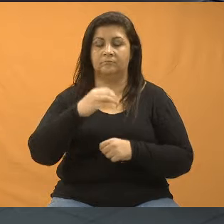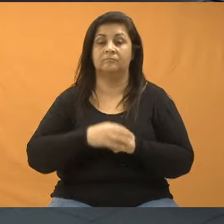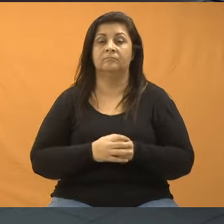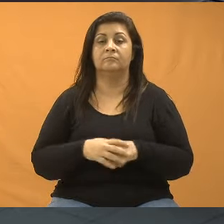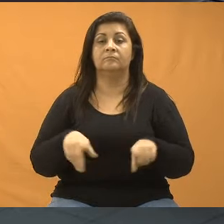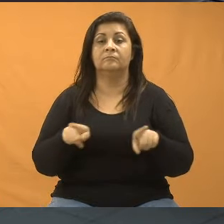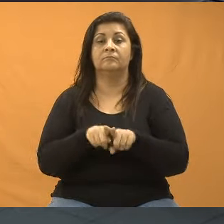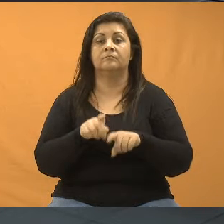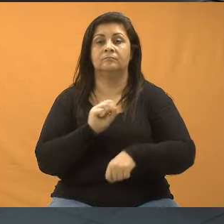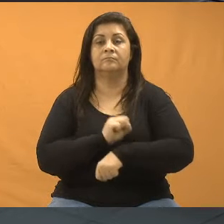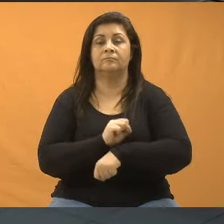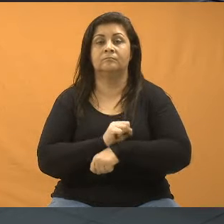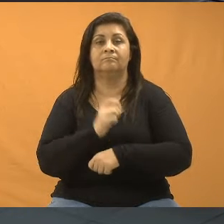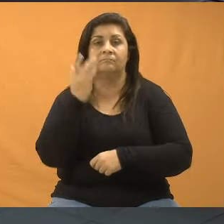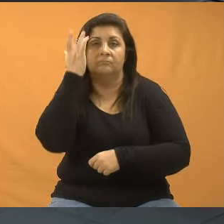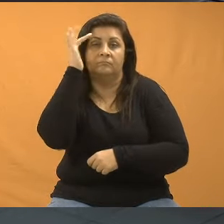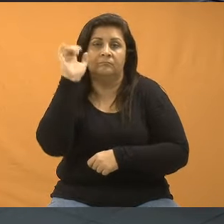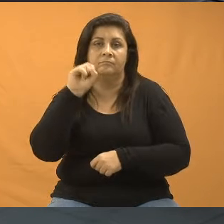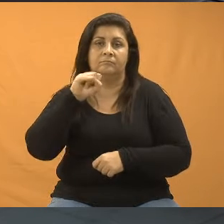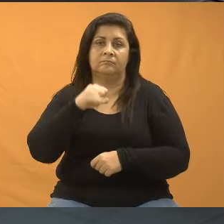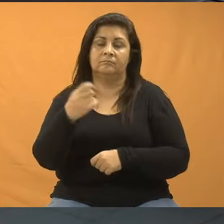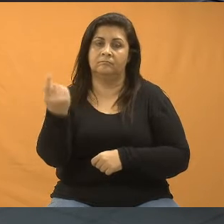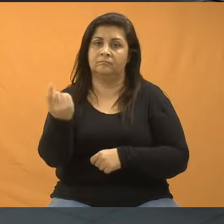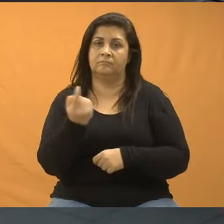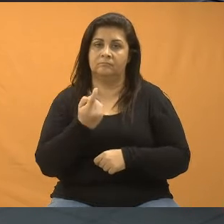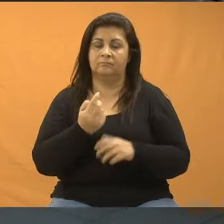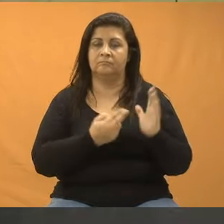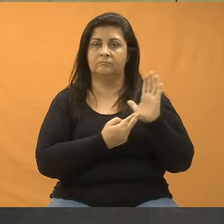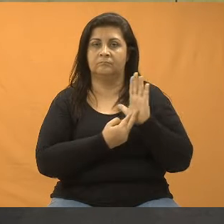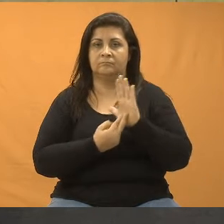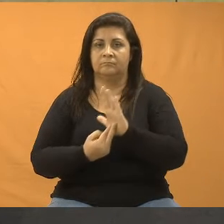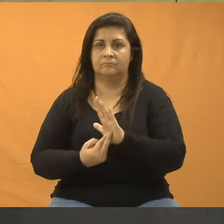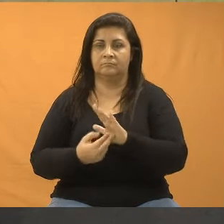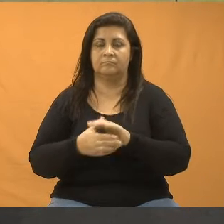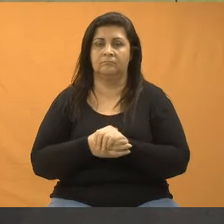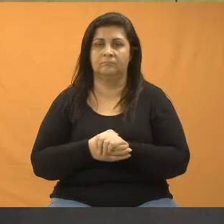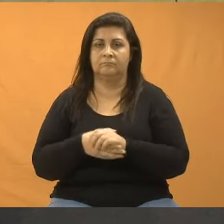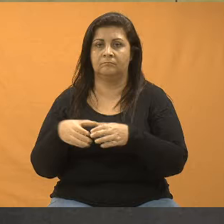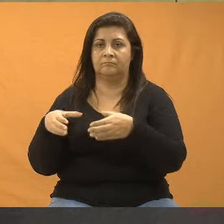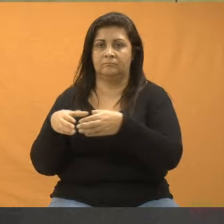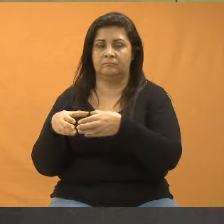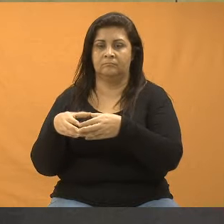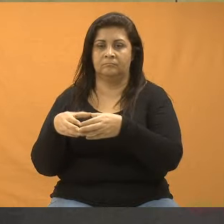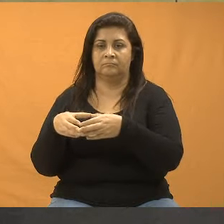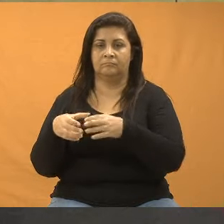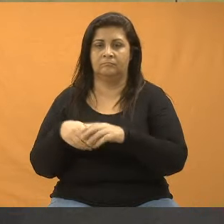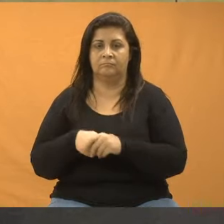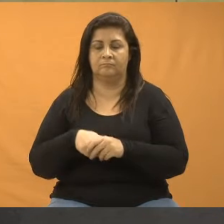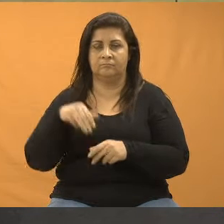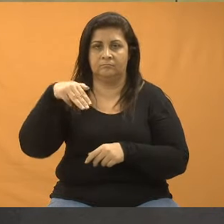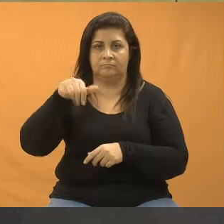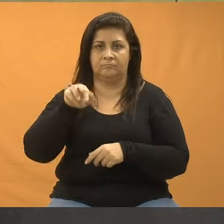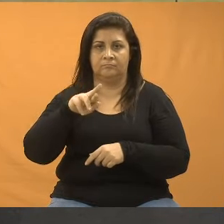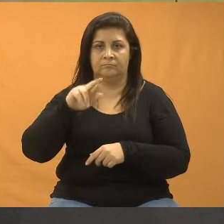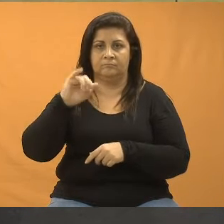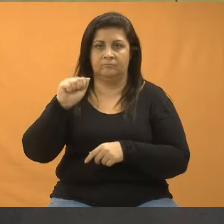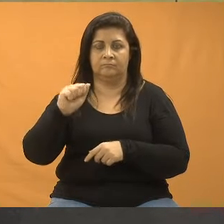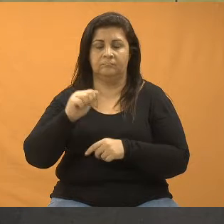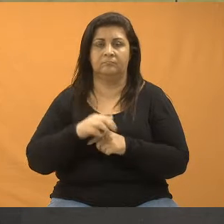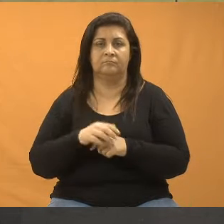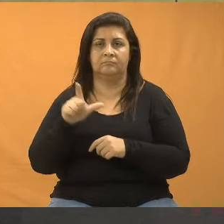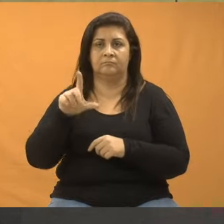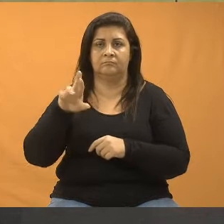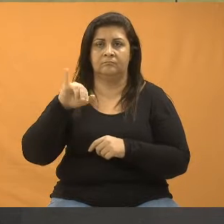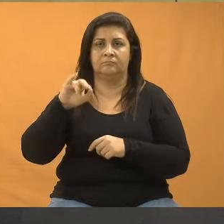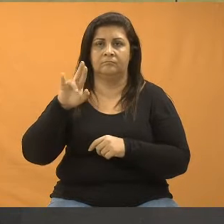a gente está esperando, não sei se vem aqui, os representantes da Irmandade de Jacareí, a Maria Luísa Porto Melo, foi